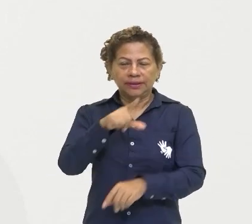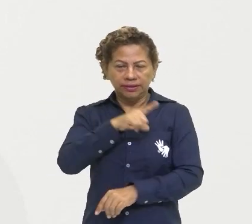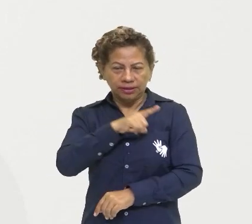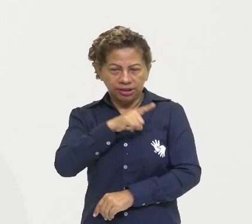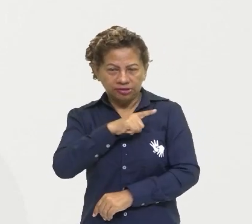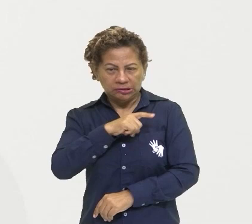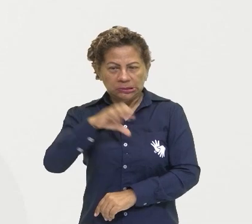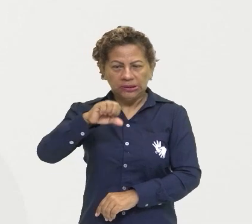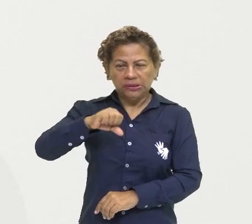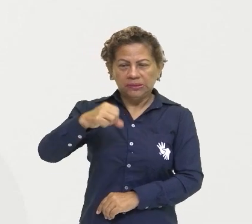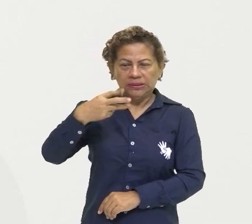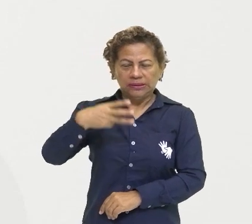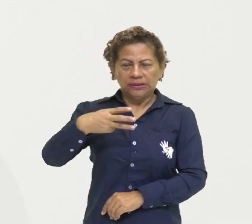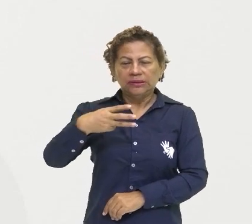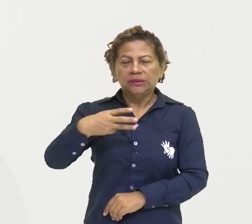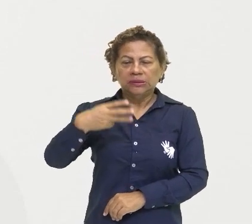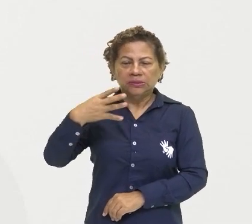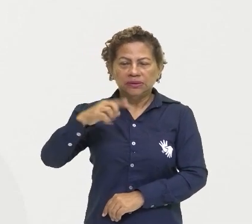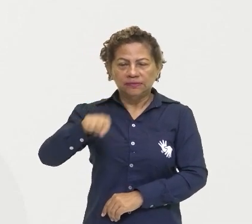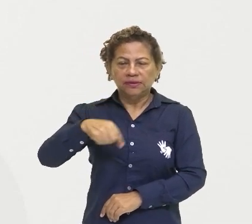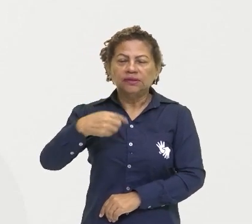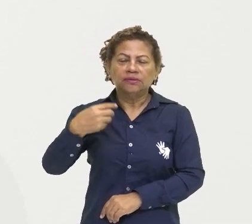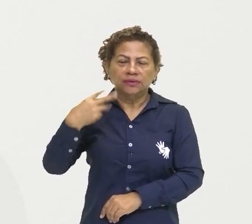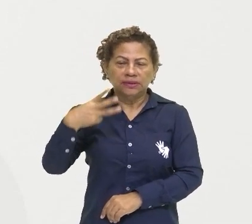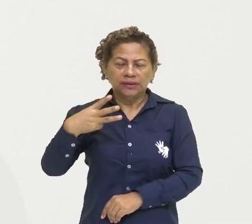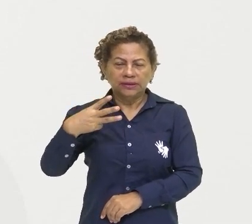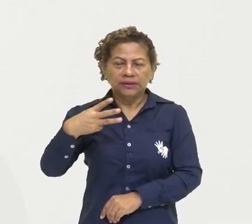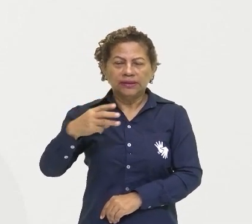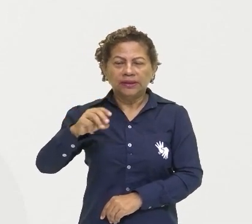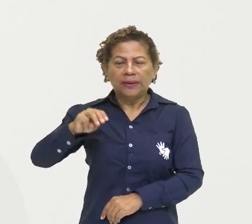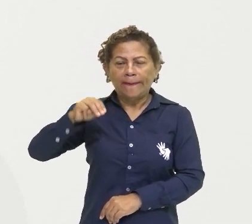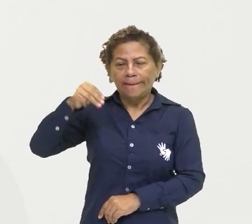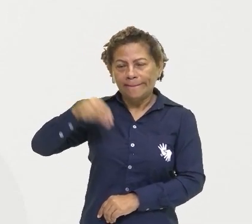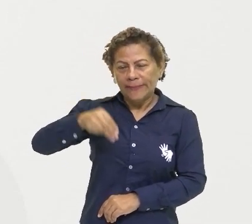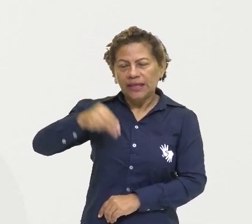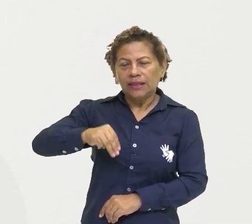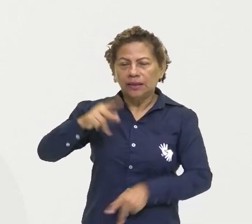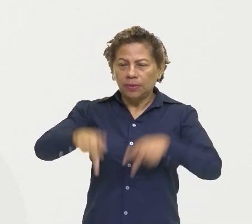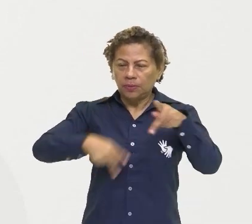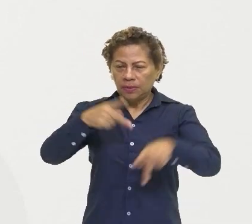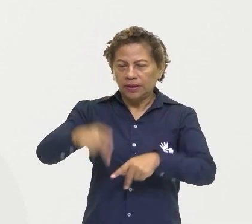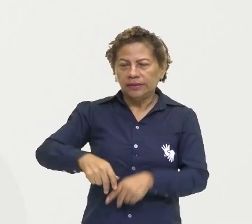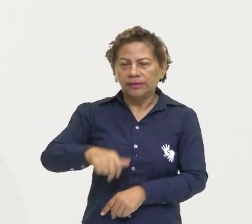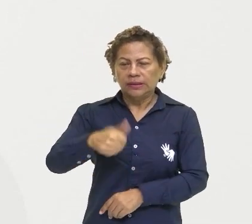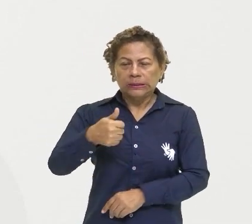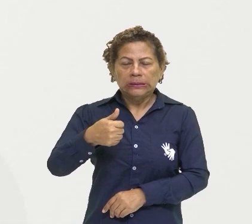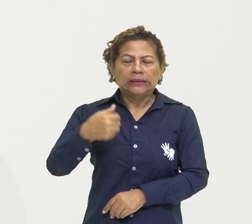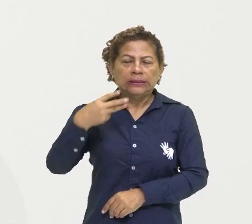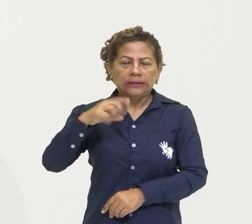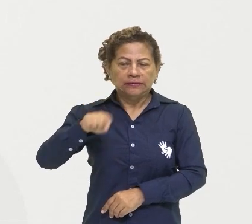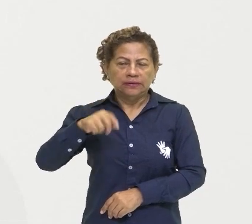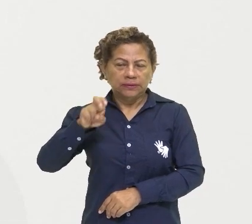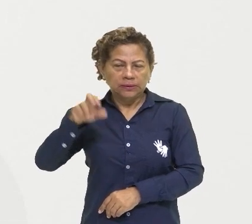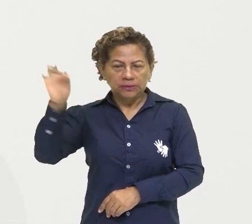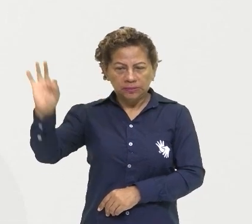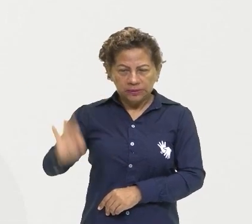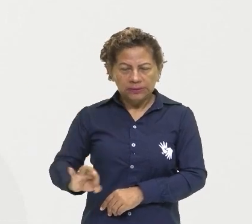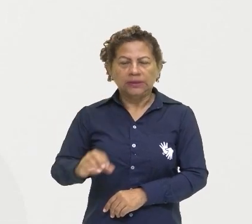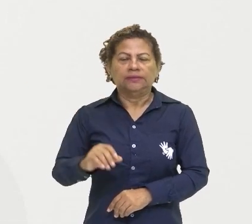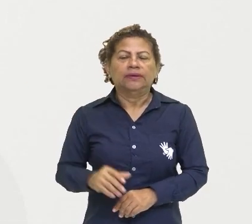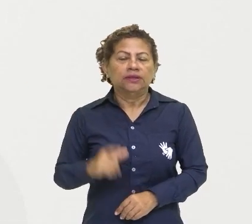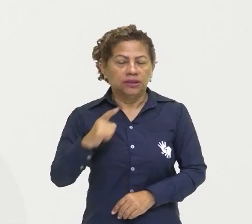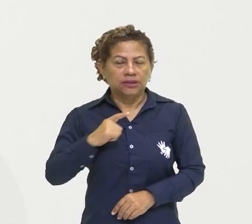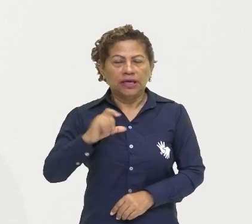934,3 milhões de habitantes. Isso representa 13,5% da população mundial. Temos o continente europeu,